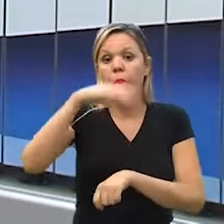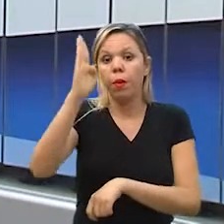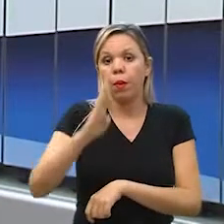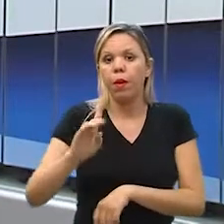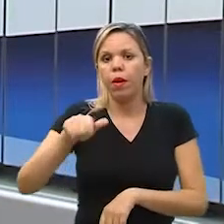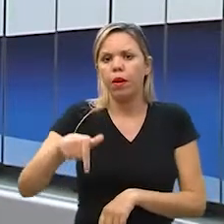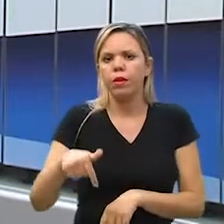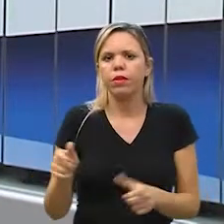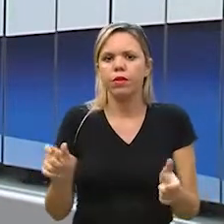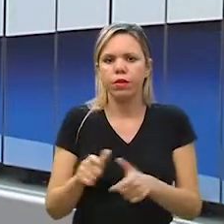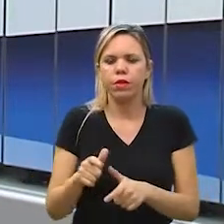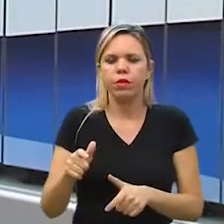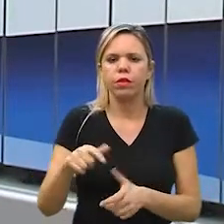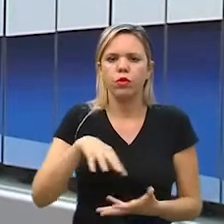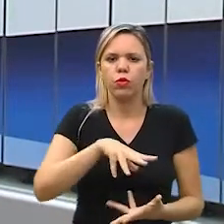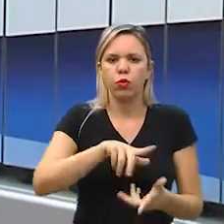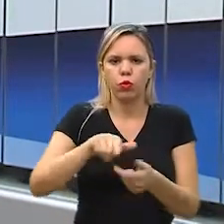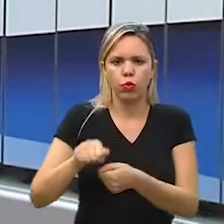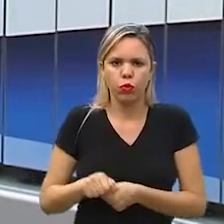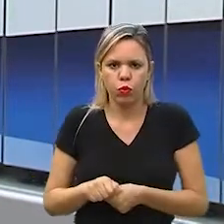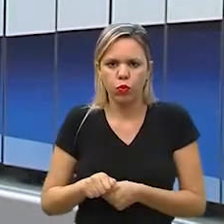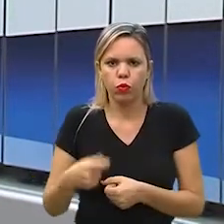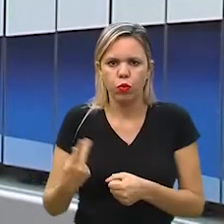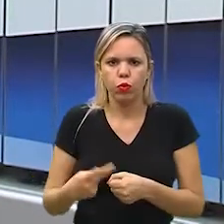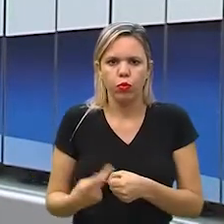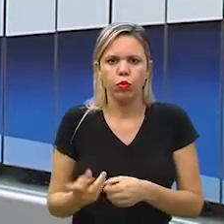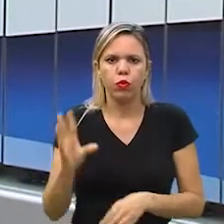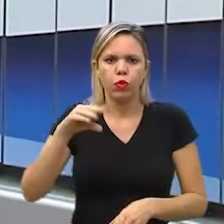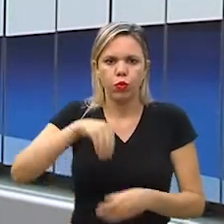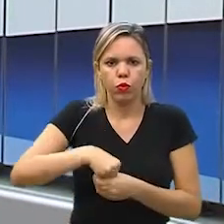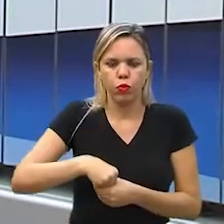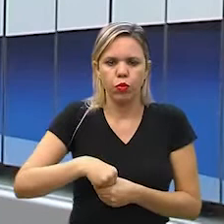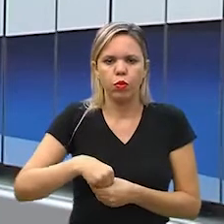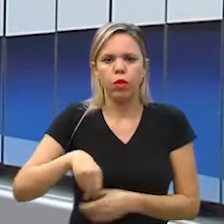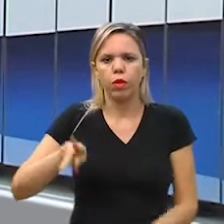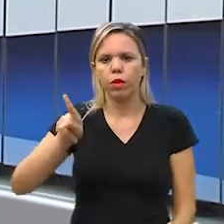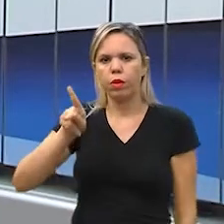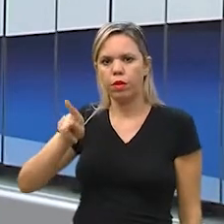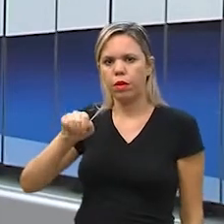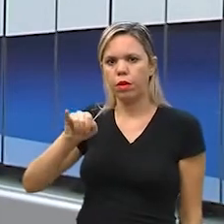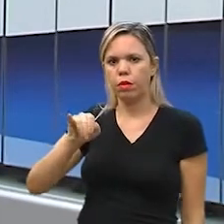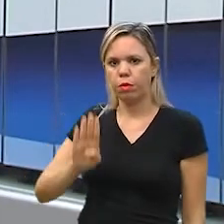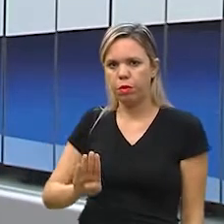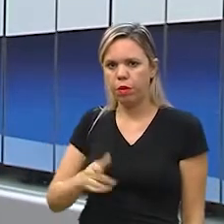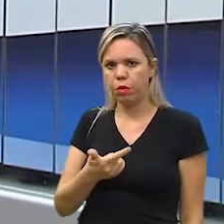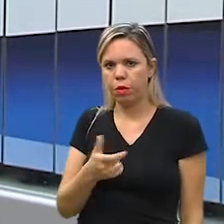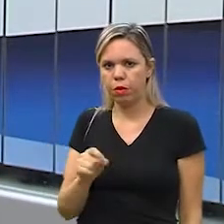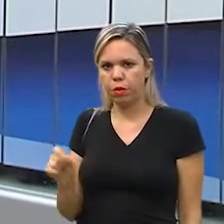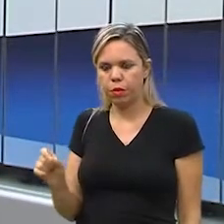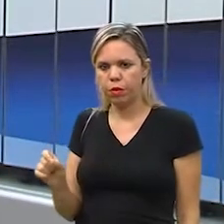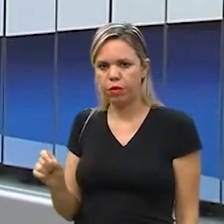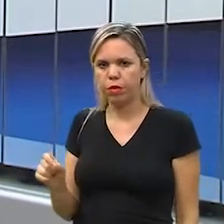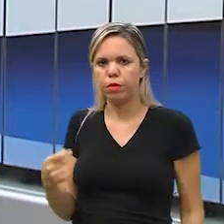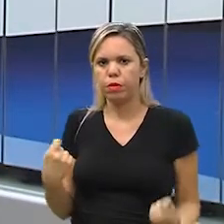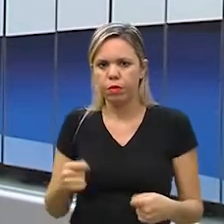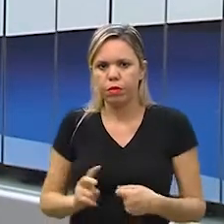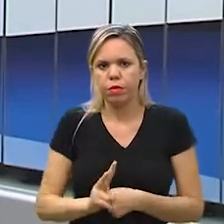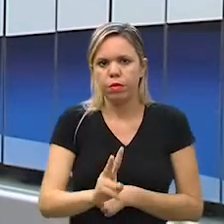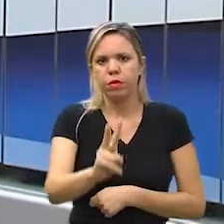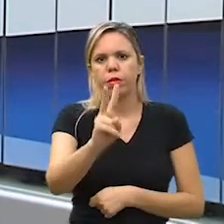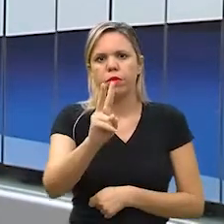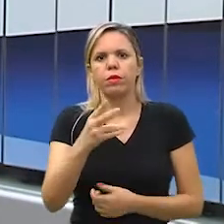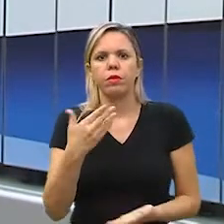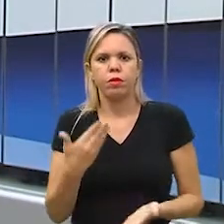Brasil recuou no ranking global do Produto Interno Bruto, o PIB per capita em 2020, deve continuar